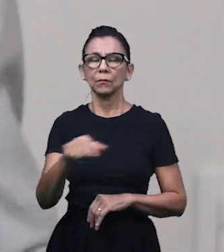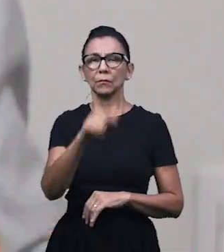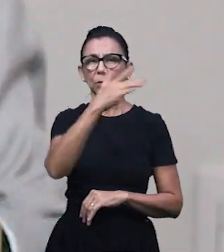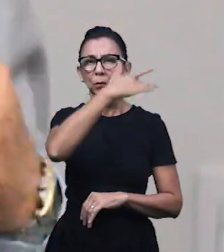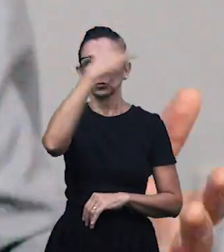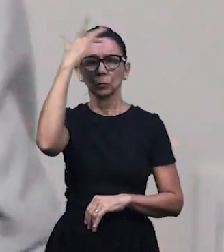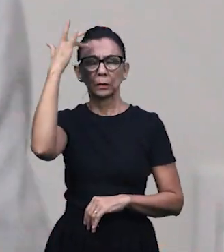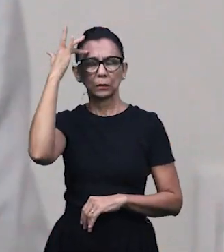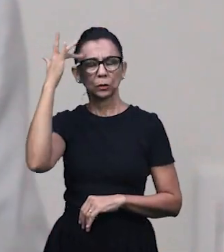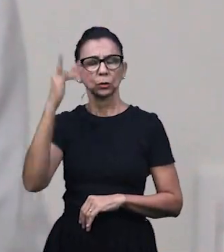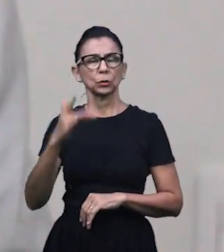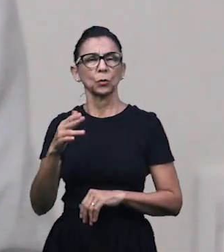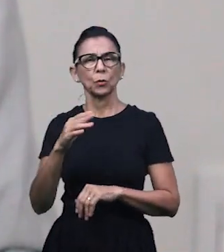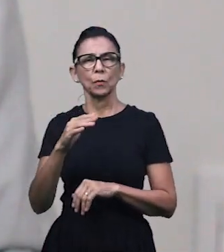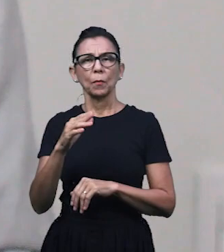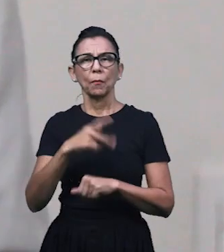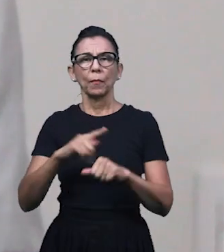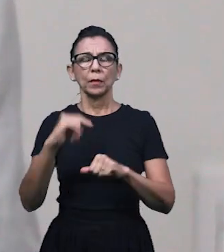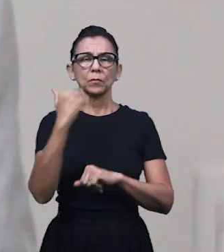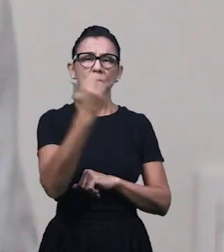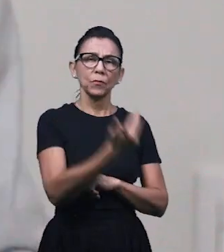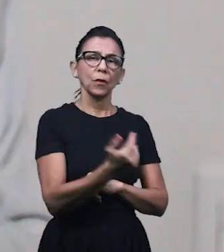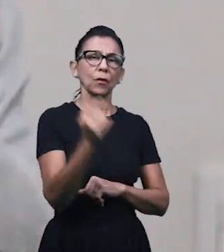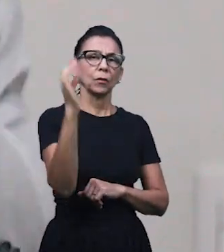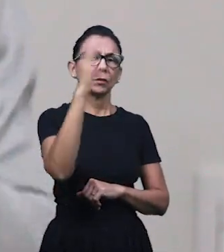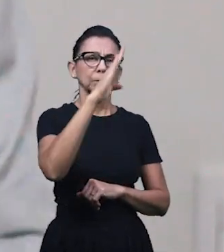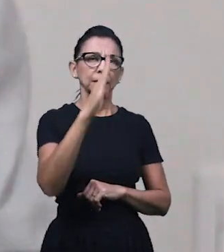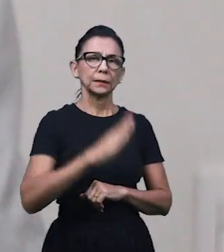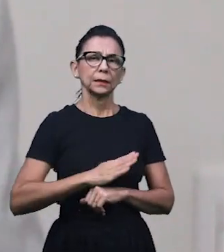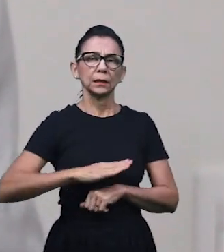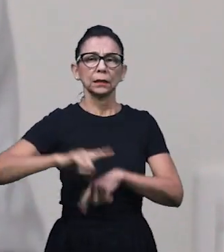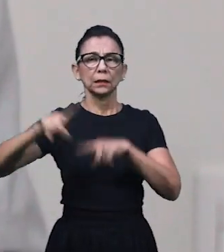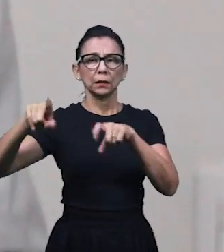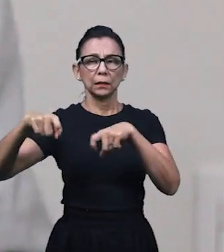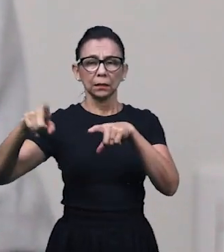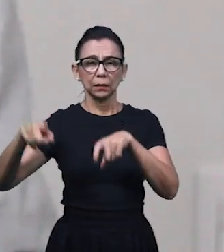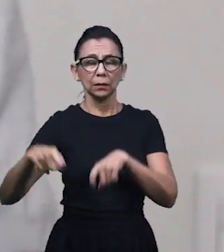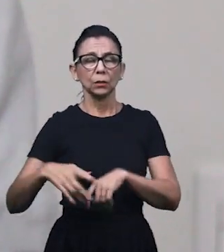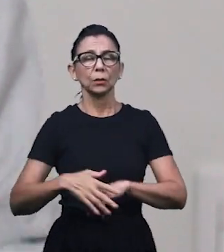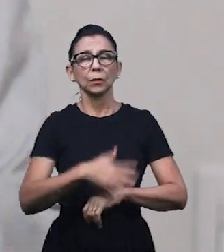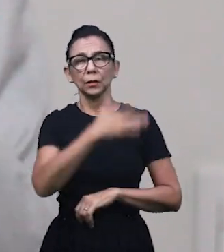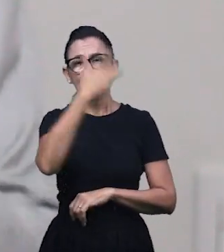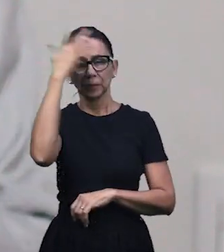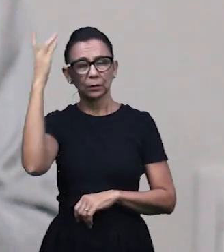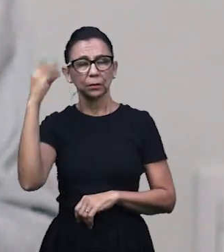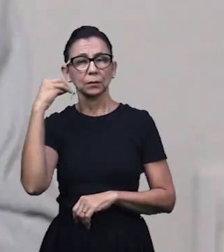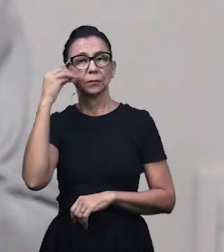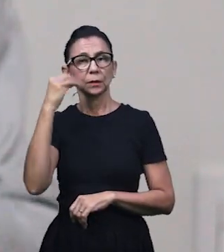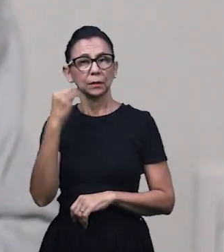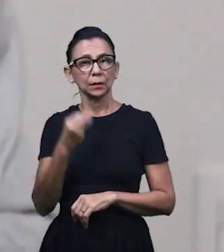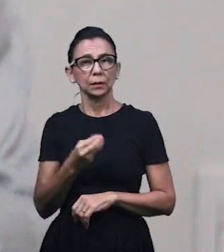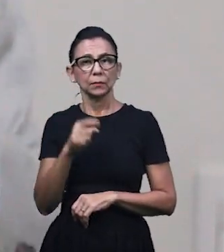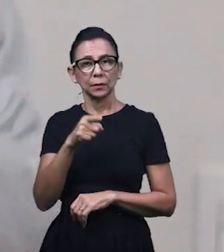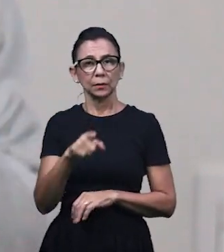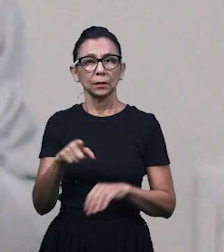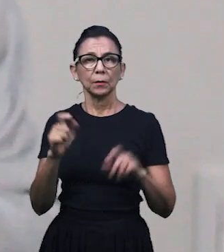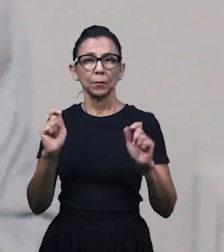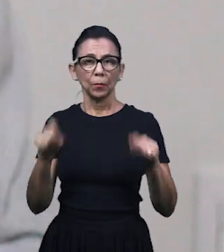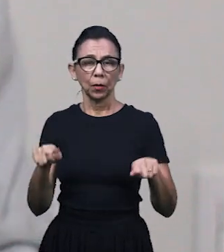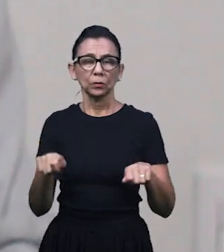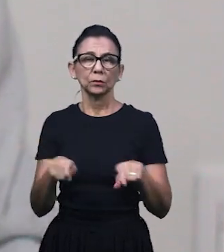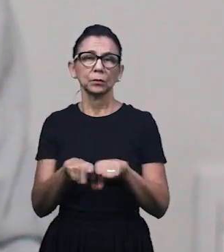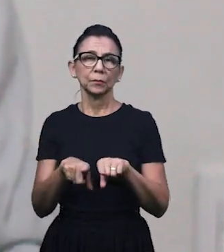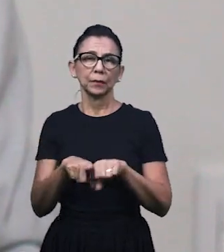do Brasil, do exterior já estão vivendo a bênção do Evangelho Sem Fronteiras e você também pode viver essa experiência aí na sua região. Agora a